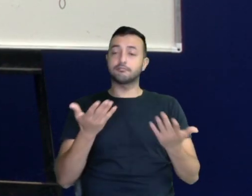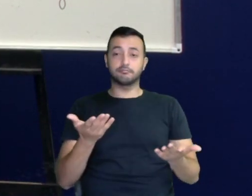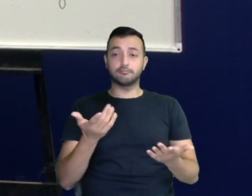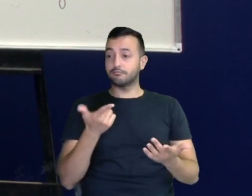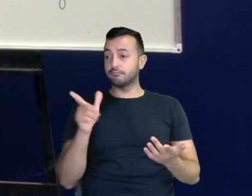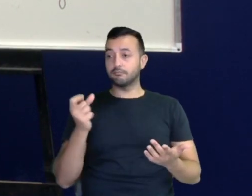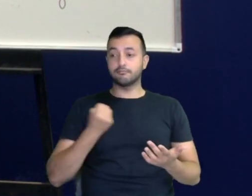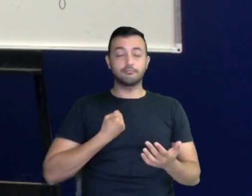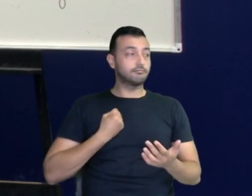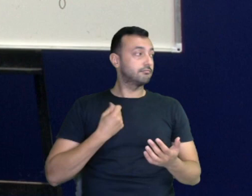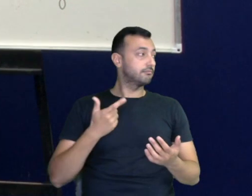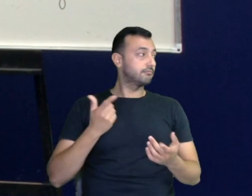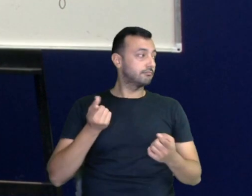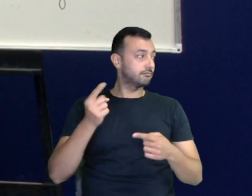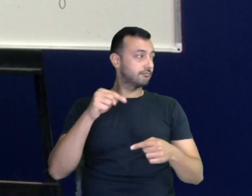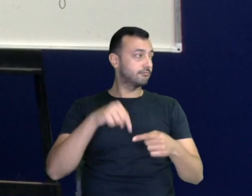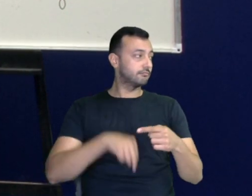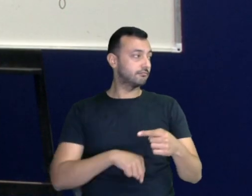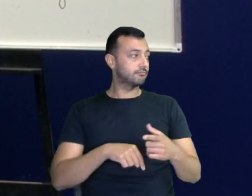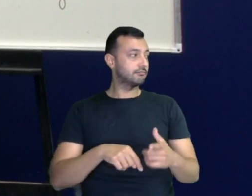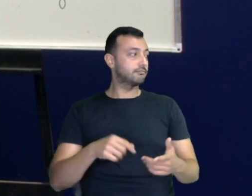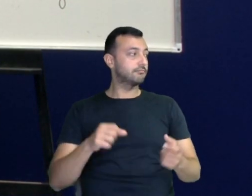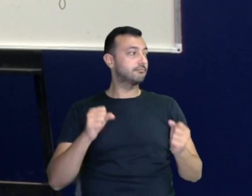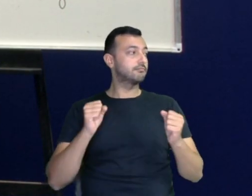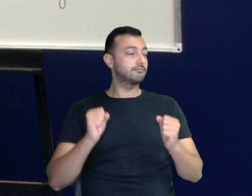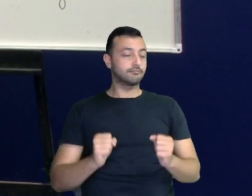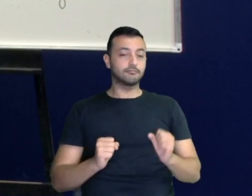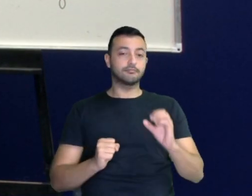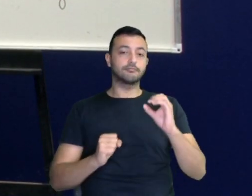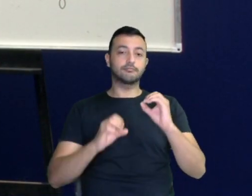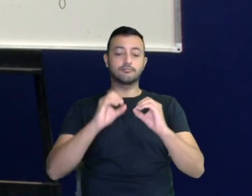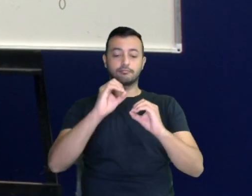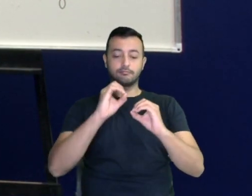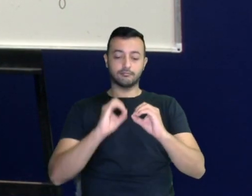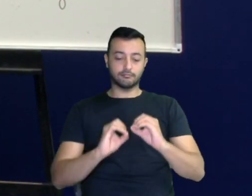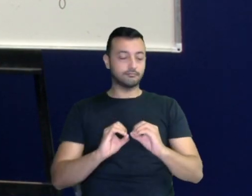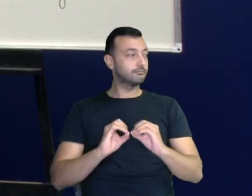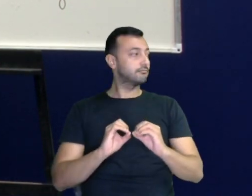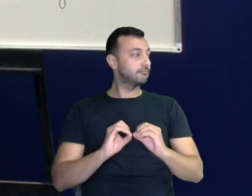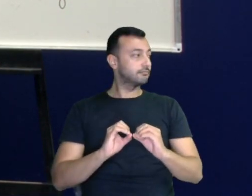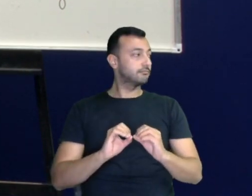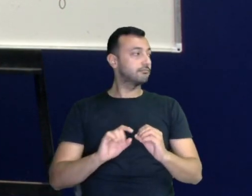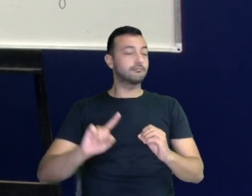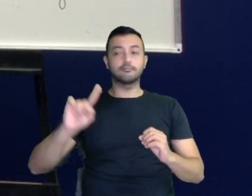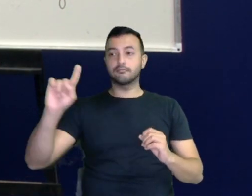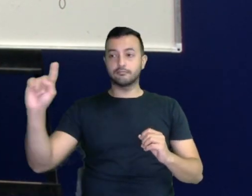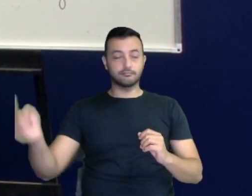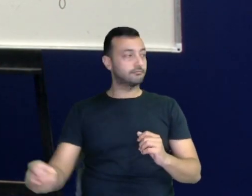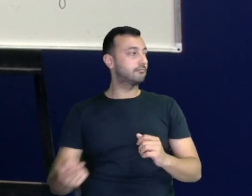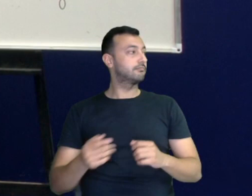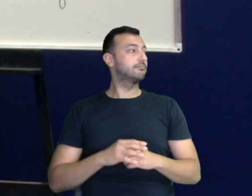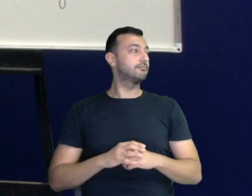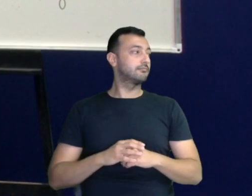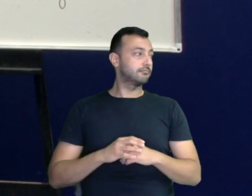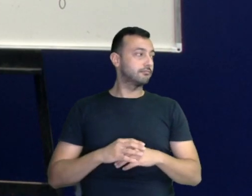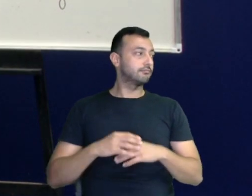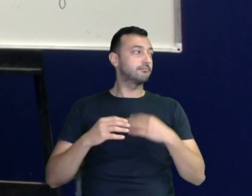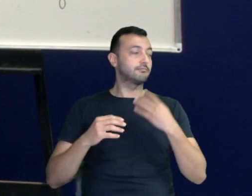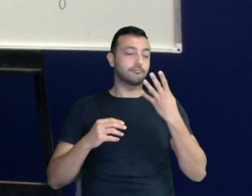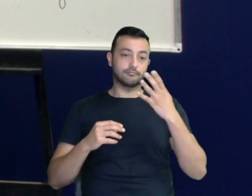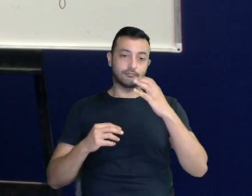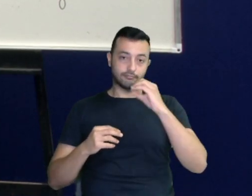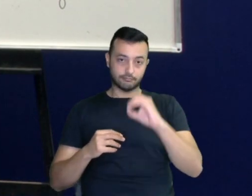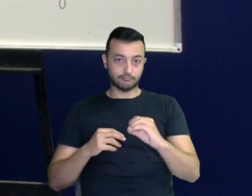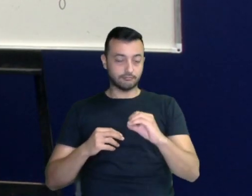nenhum número para baixar. Então, a gente pega o zero emprestado pela primeira vez e põe a vírgula aqui, tá? 40